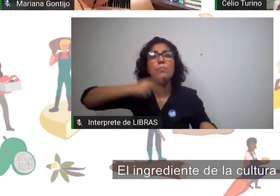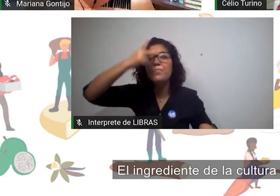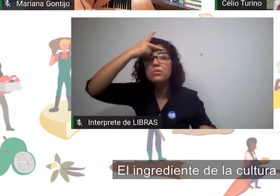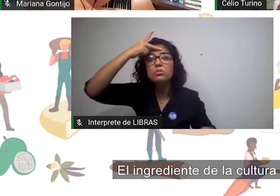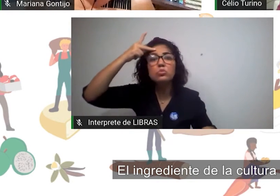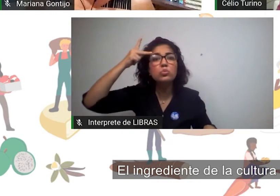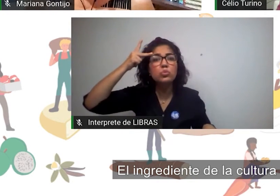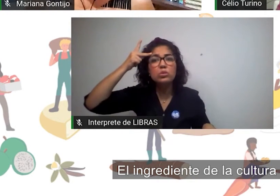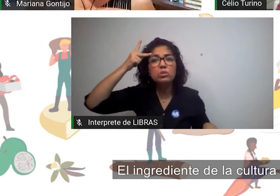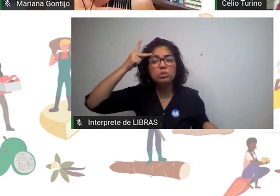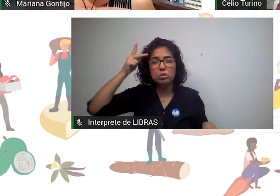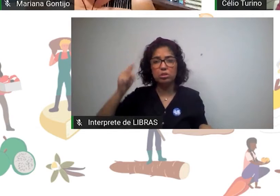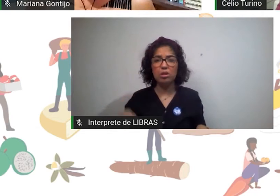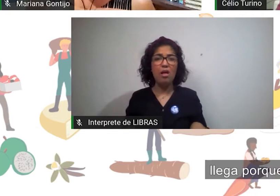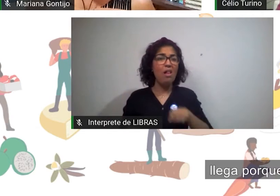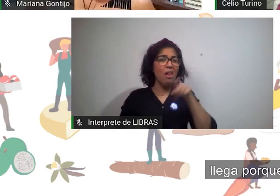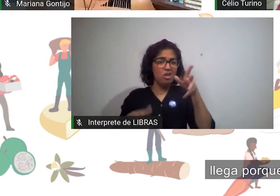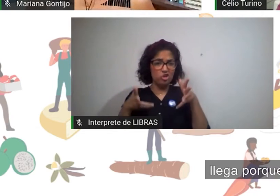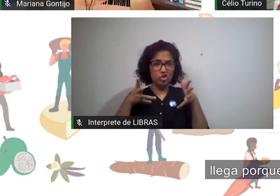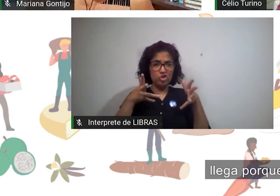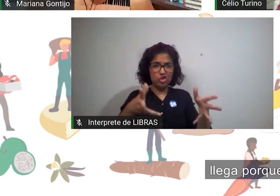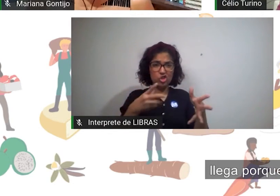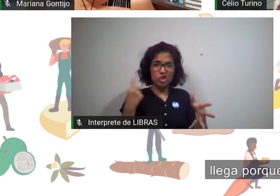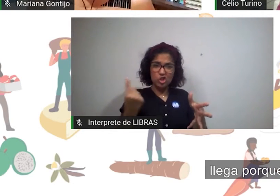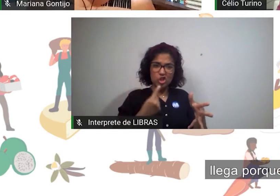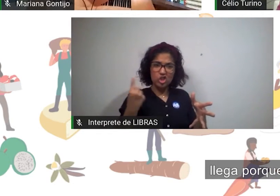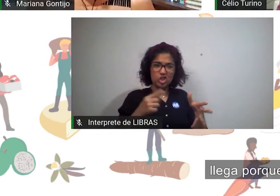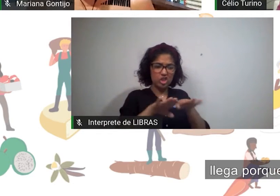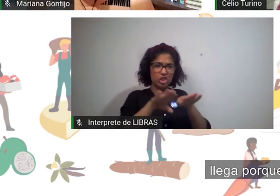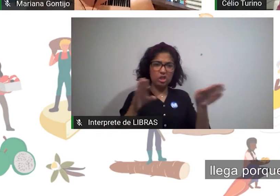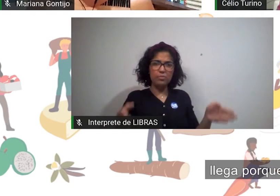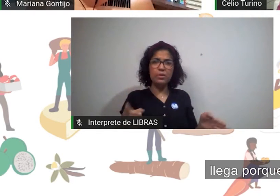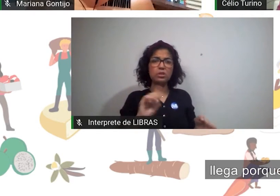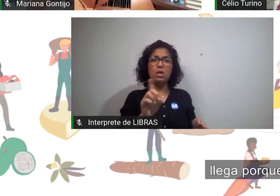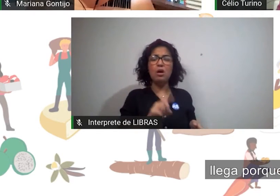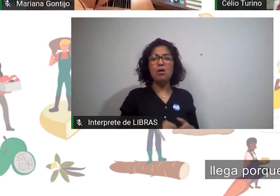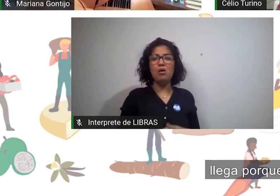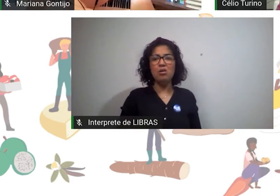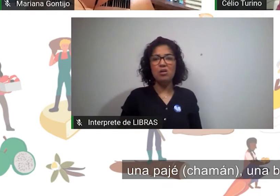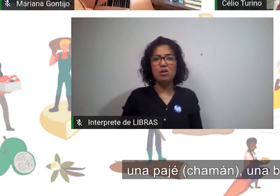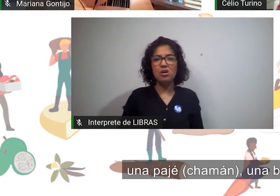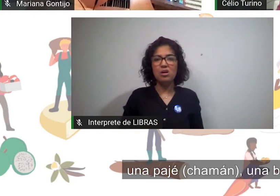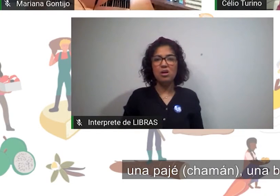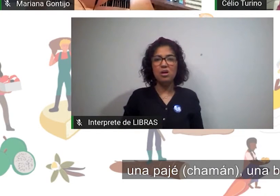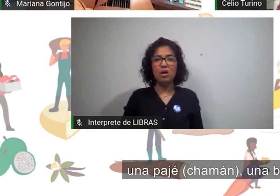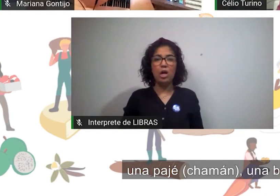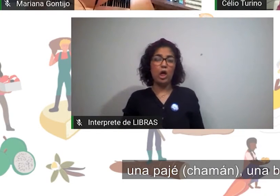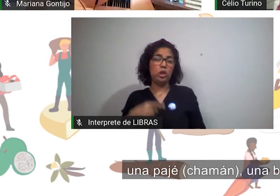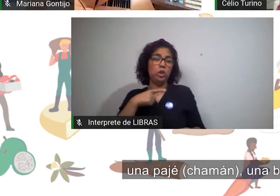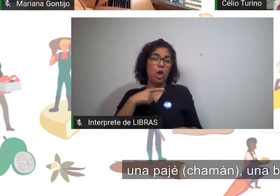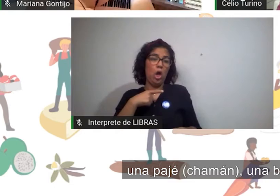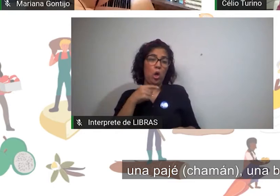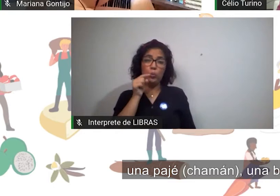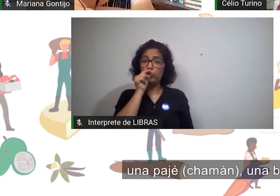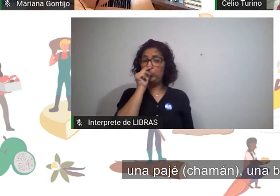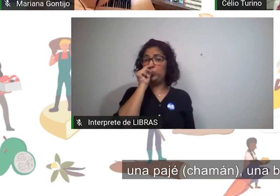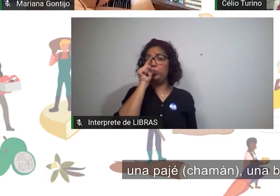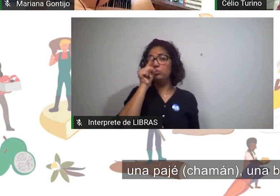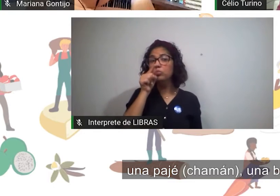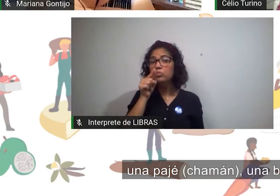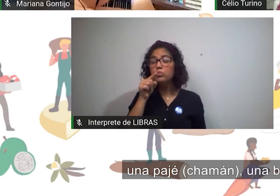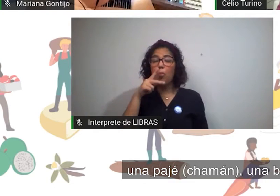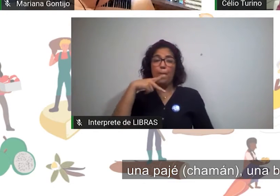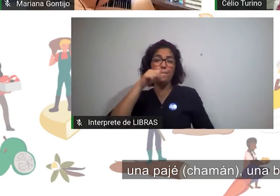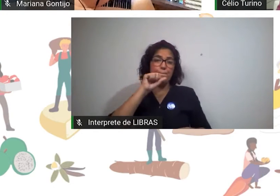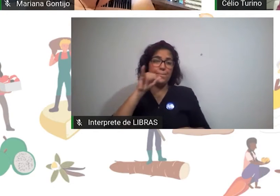chega sozinho na mesa. Ele chega porque tem um mestre, porque tem um griot, porque tem uma pajé, uma bezedeira,